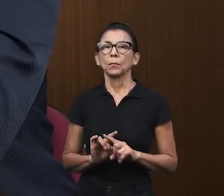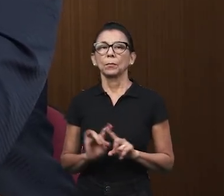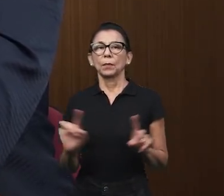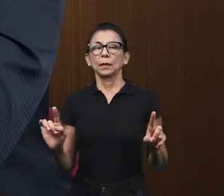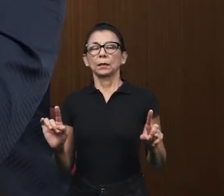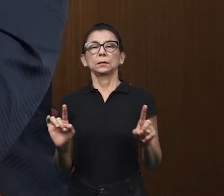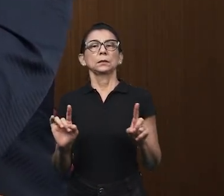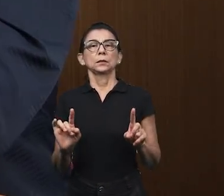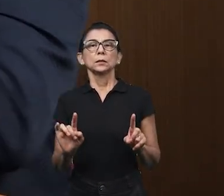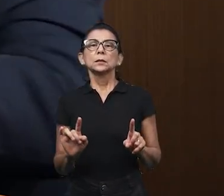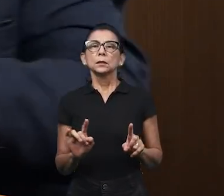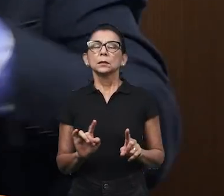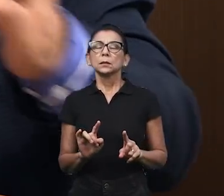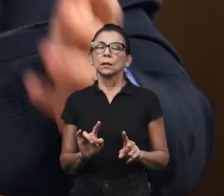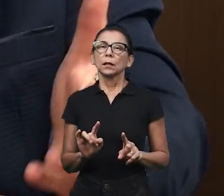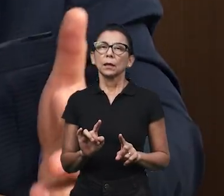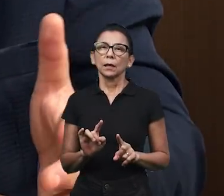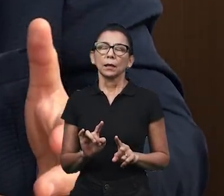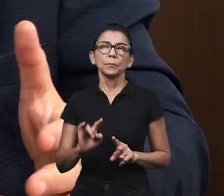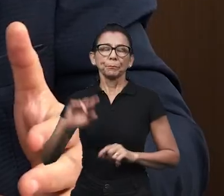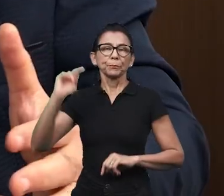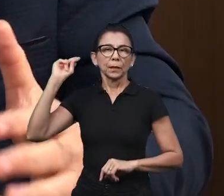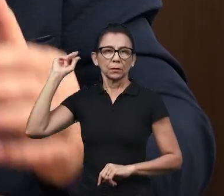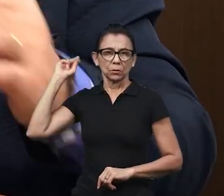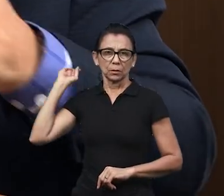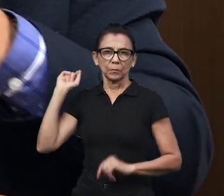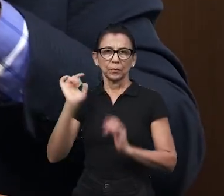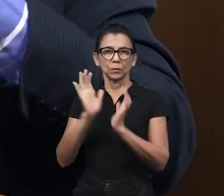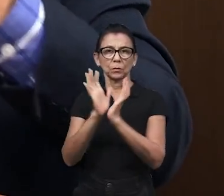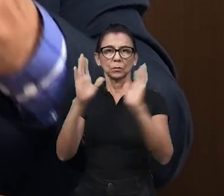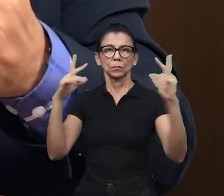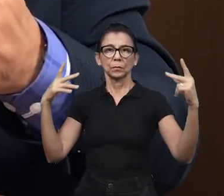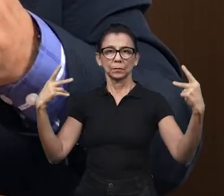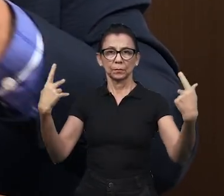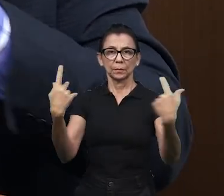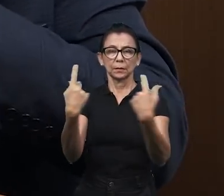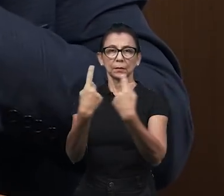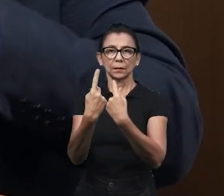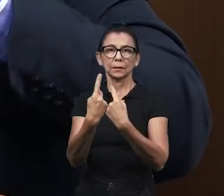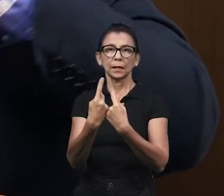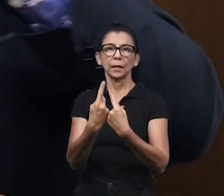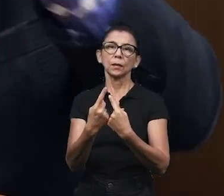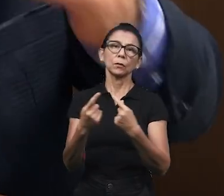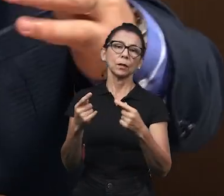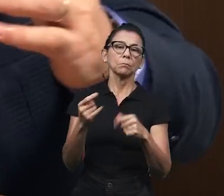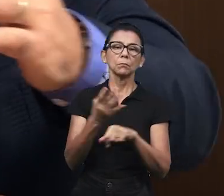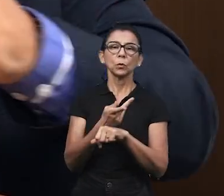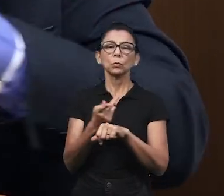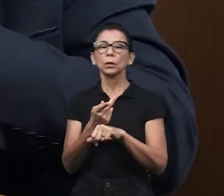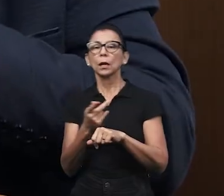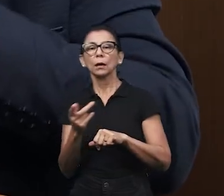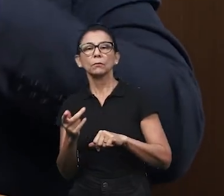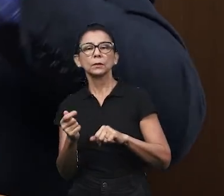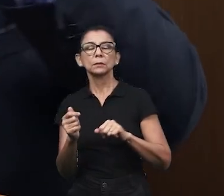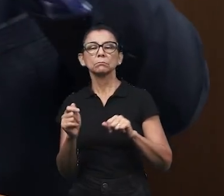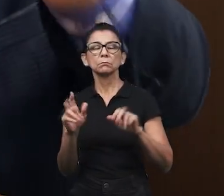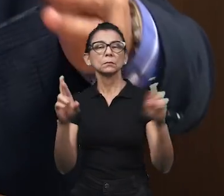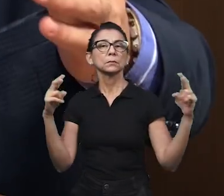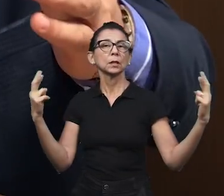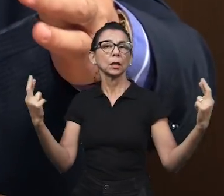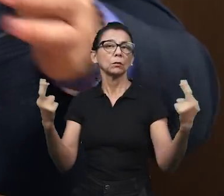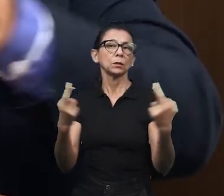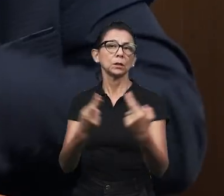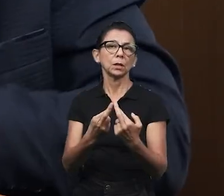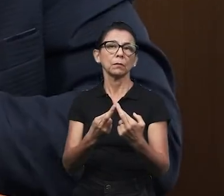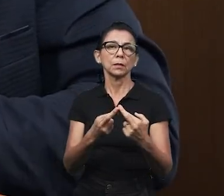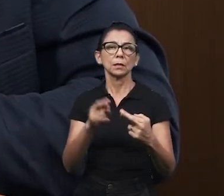nesse momento, porque aconteceu, antigamente o presbitério ele fazia reuniões em lugares remotos. Então, a reunião do